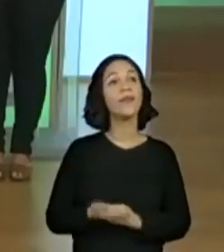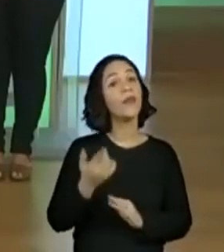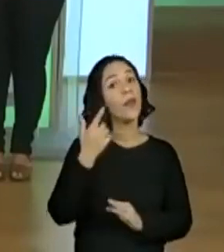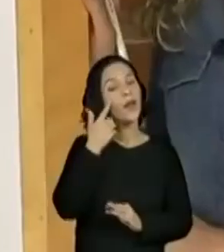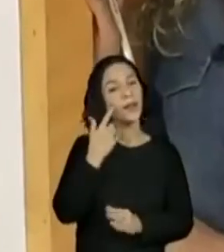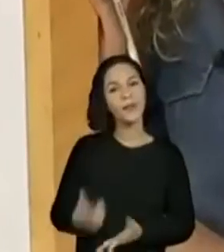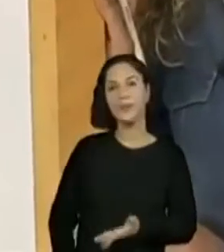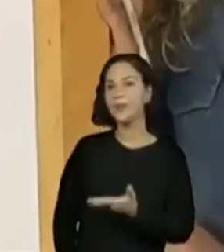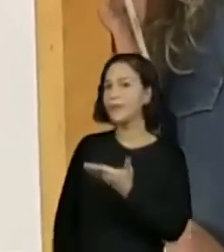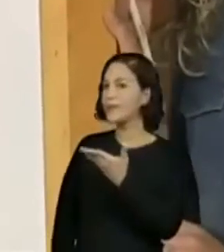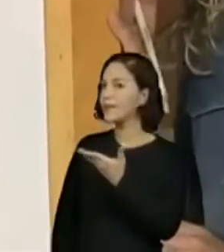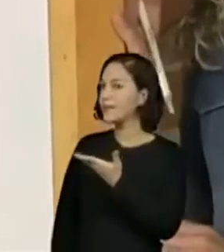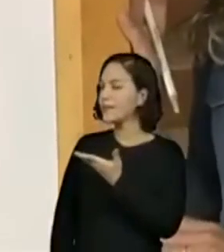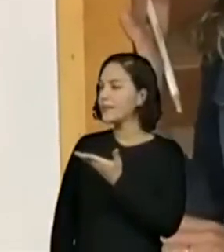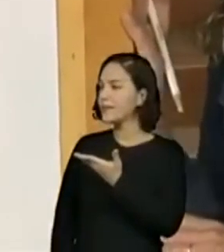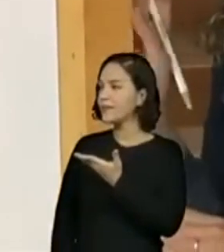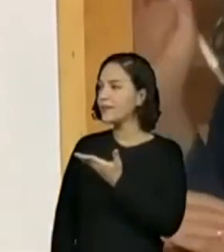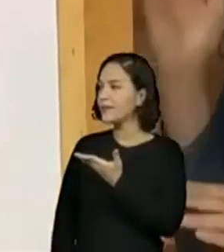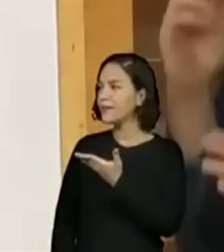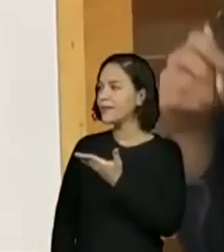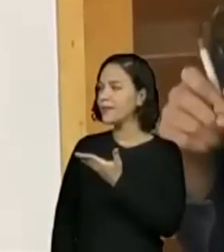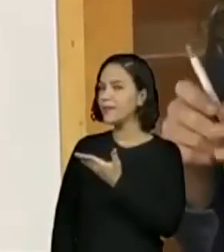eles verem. Olha lá.